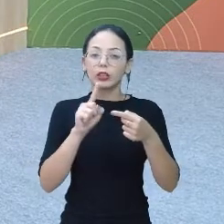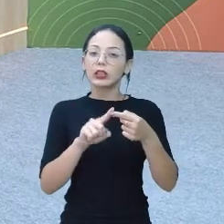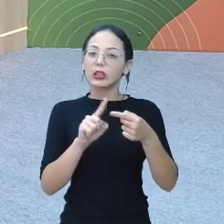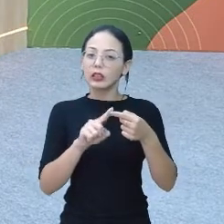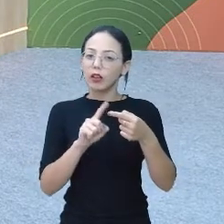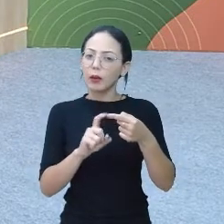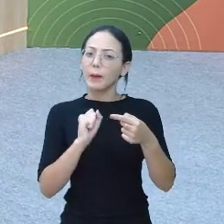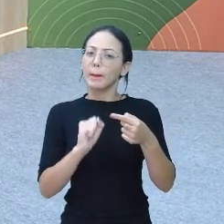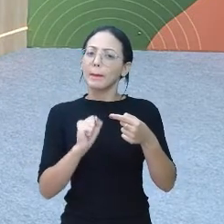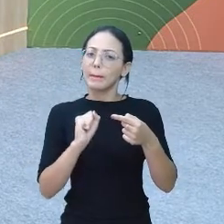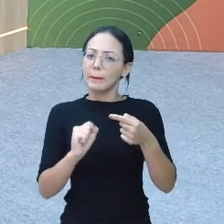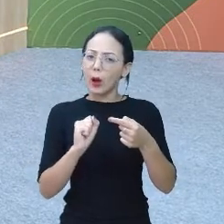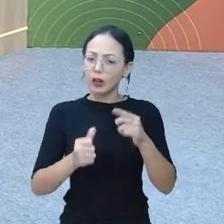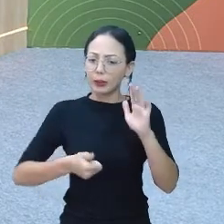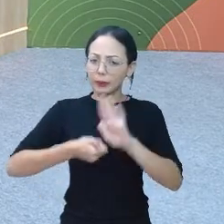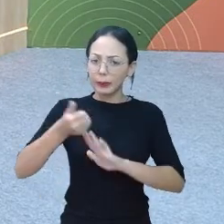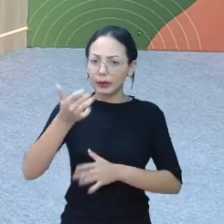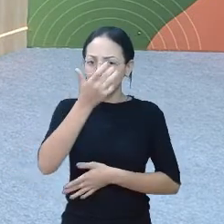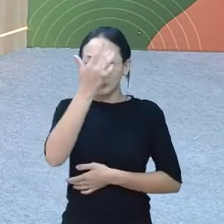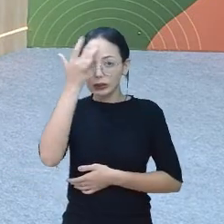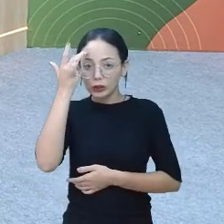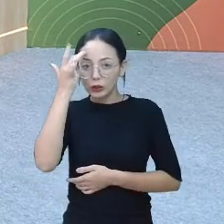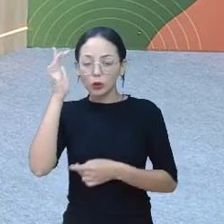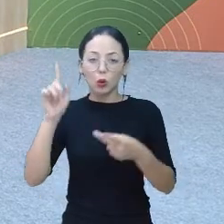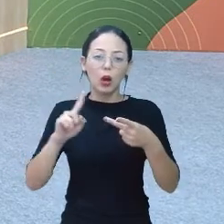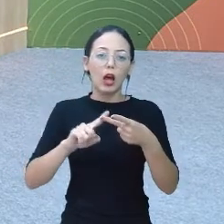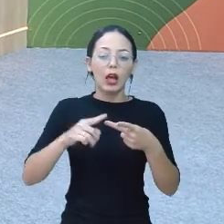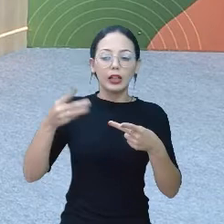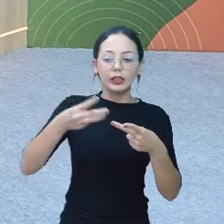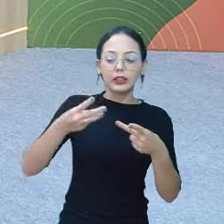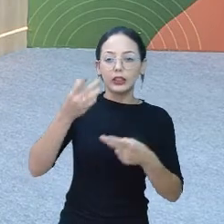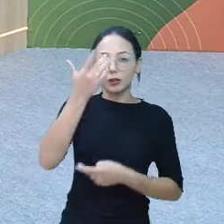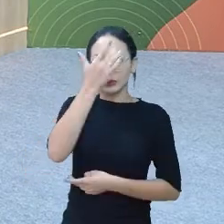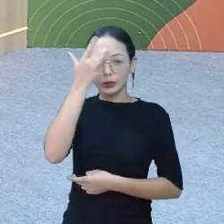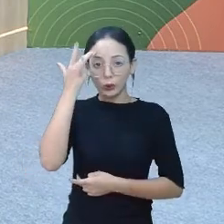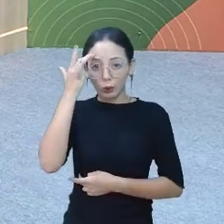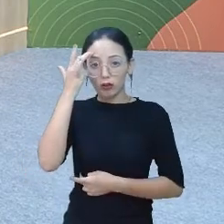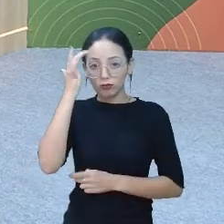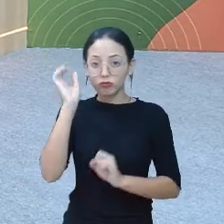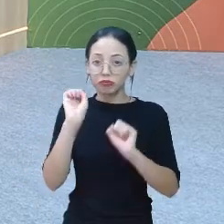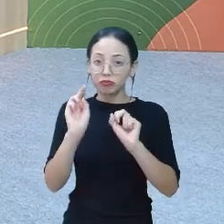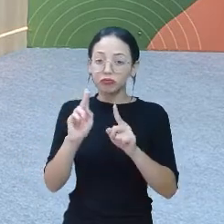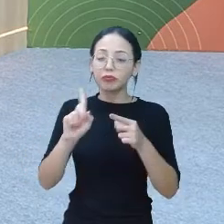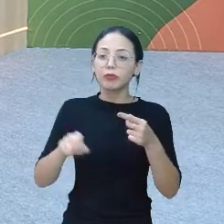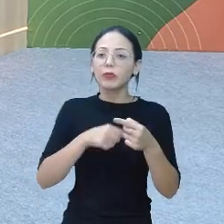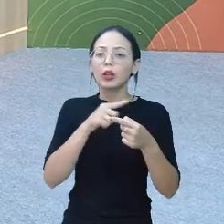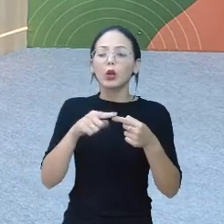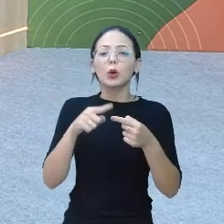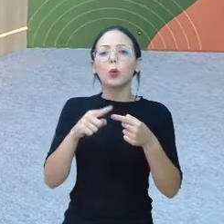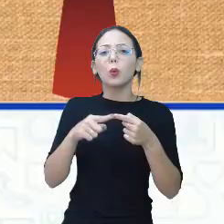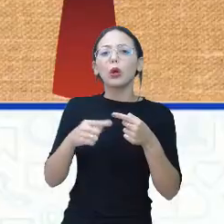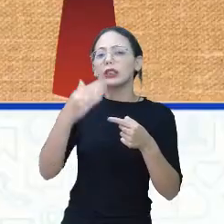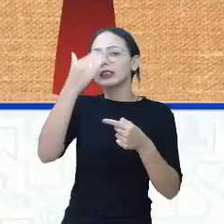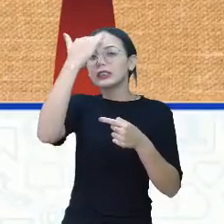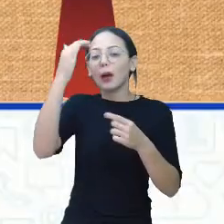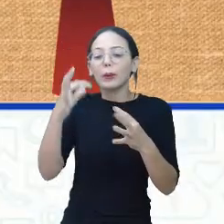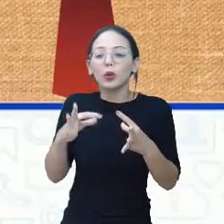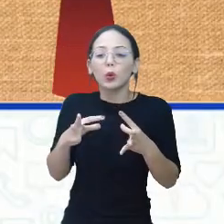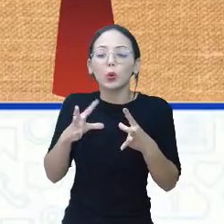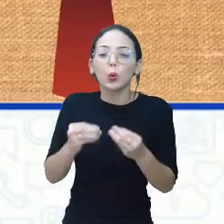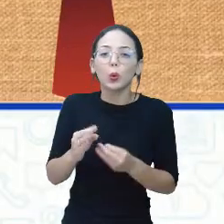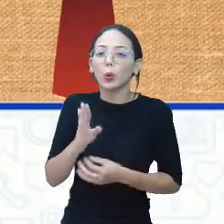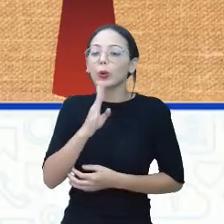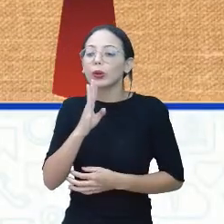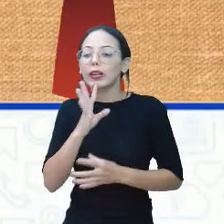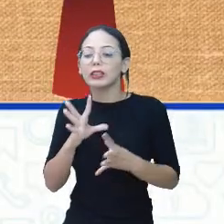pode acontecer em primeira pessoa, em terceira pessoa, então vamos lá. O narrador onisciente, ele conhece tudo e